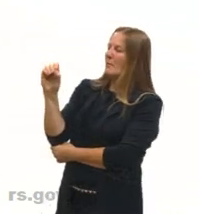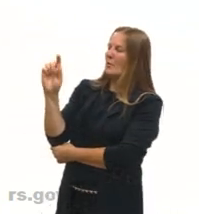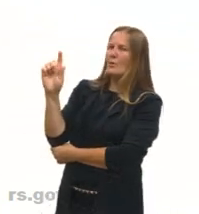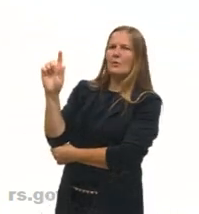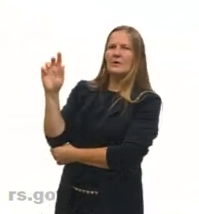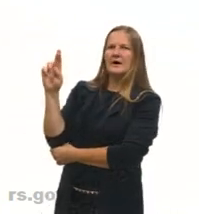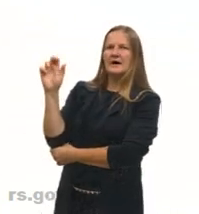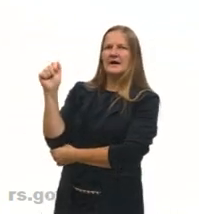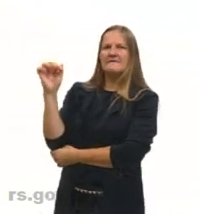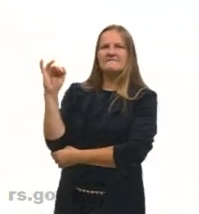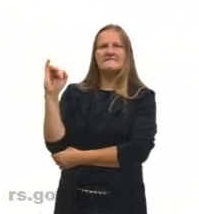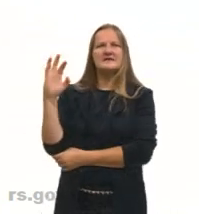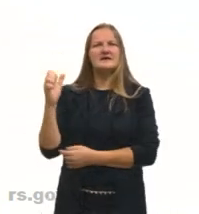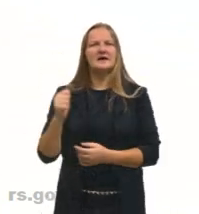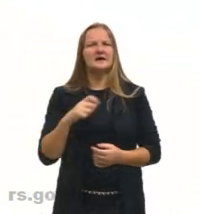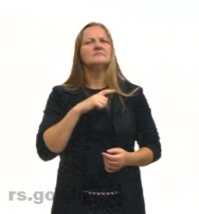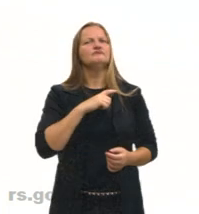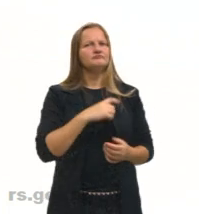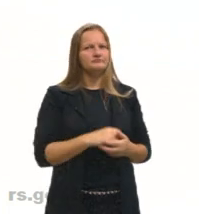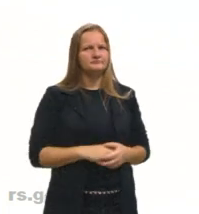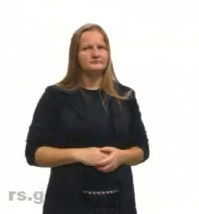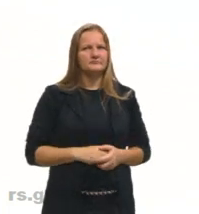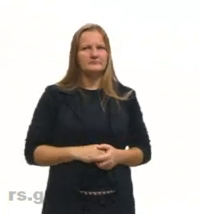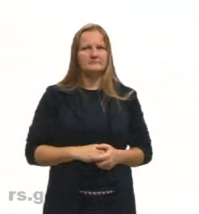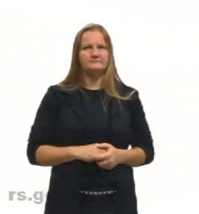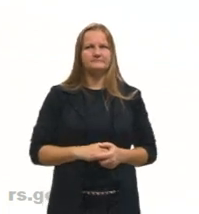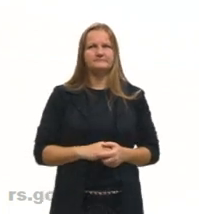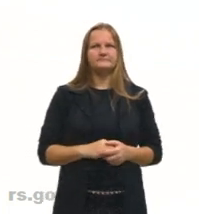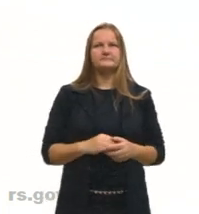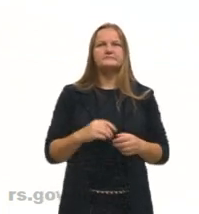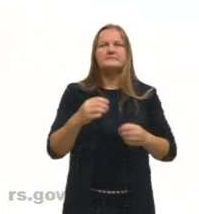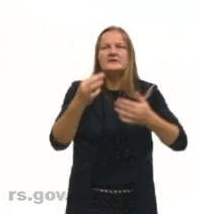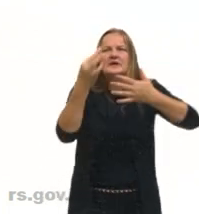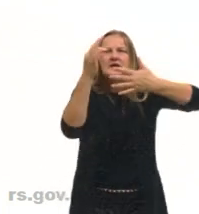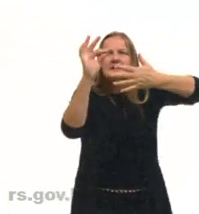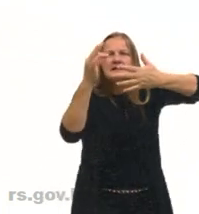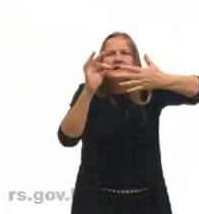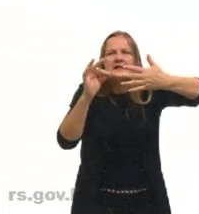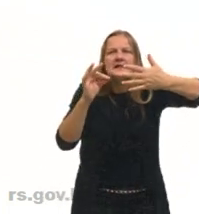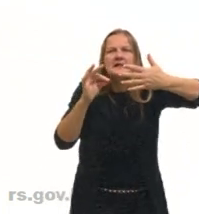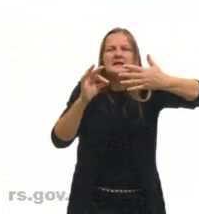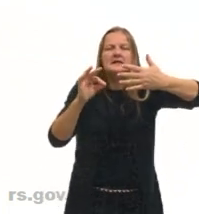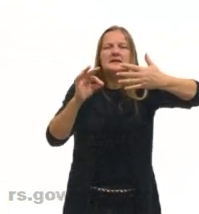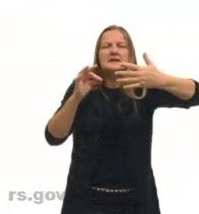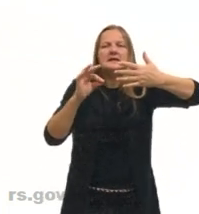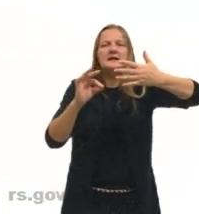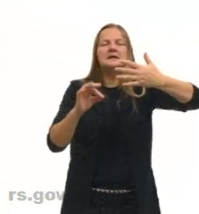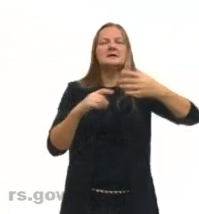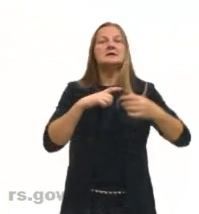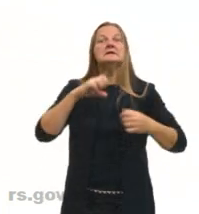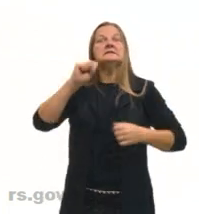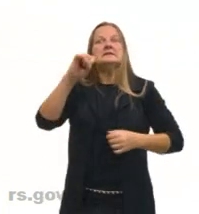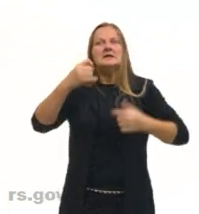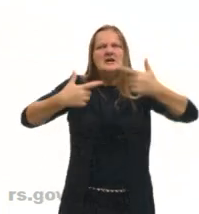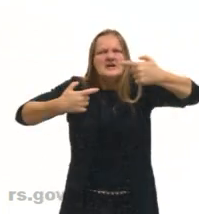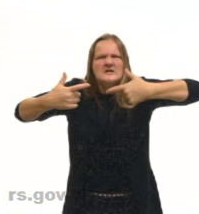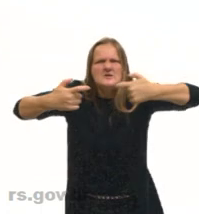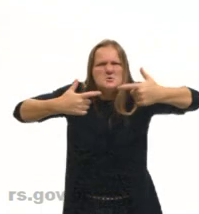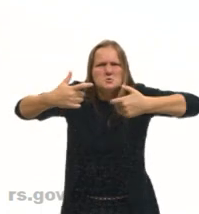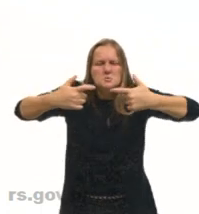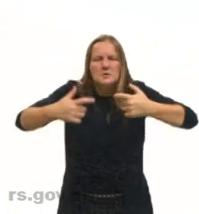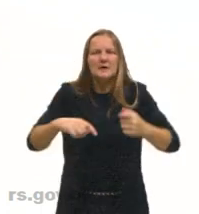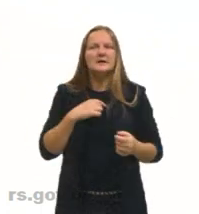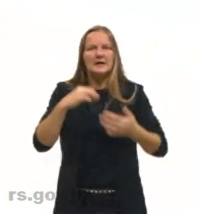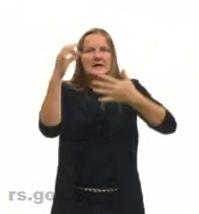do exército são consideradas Então uso mapas mais detalhados né então pô se tu tá na guerra eu preciso de um